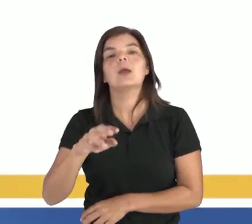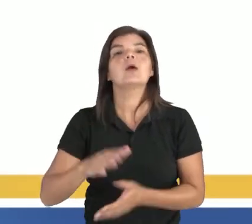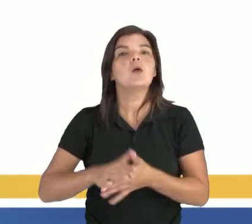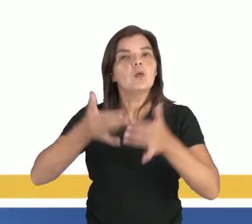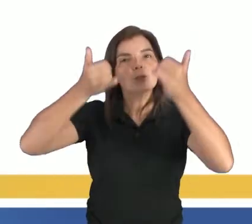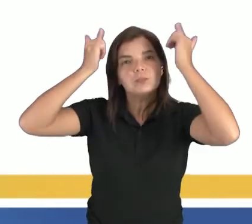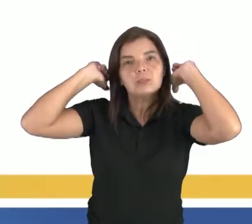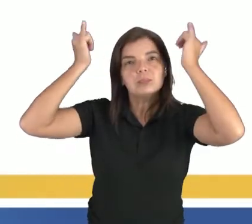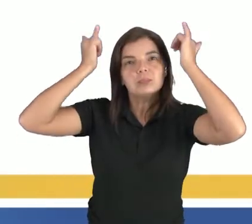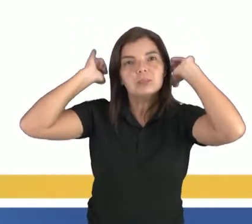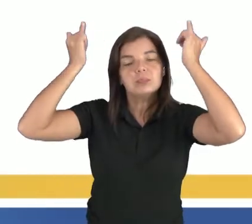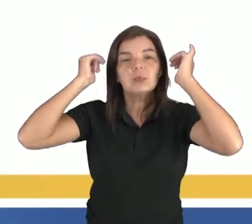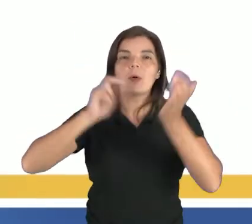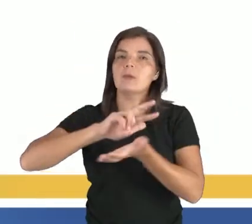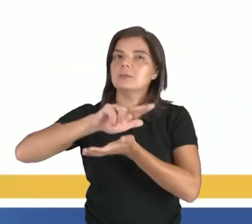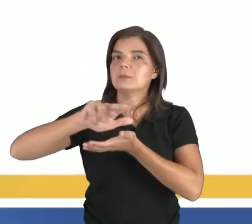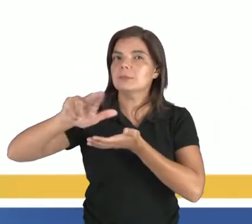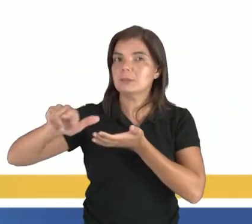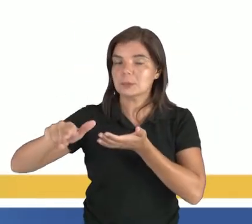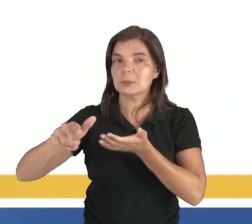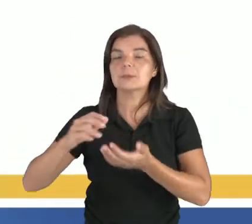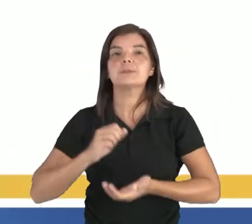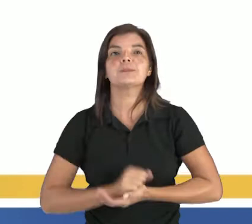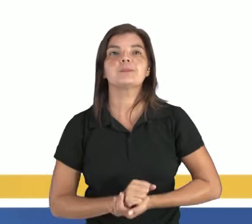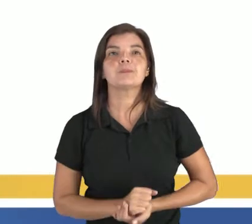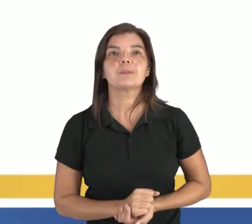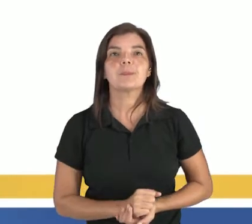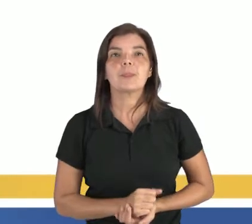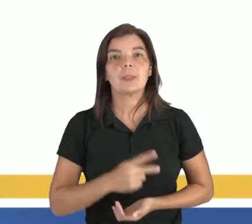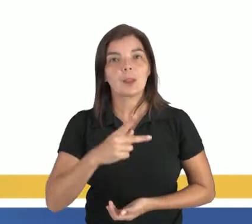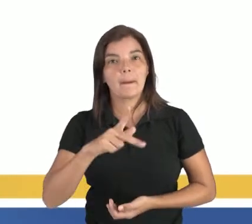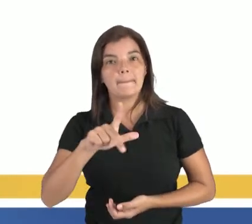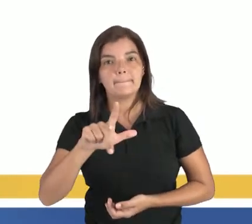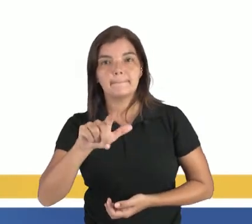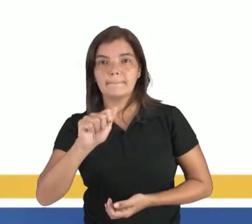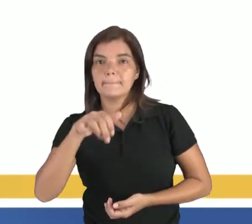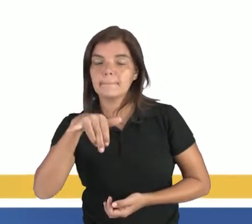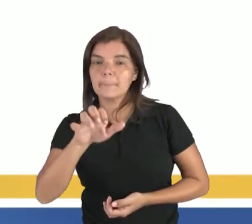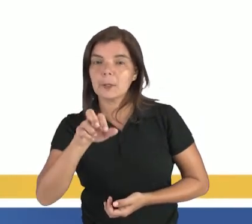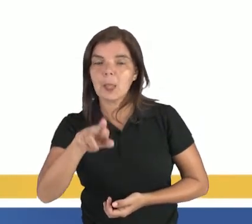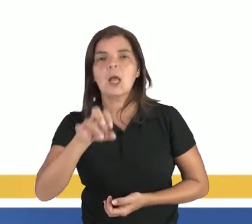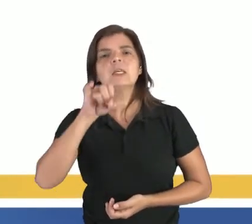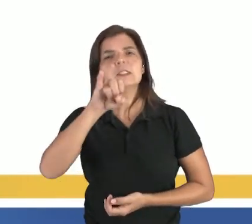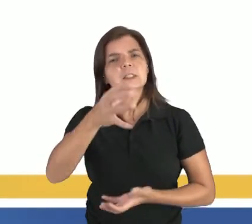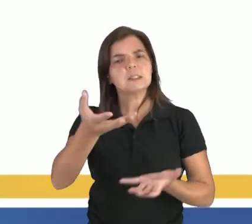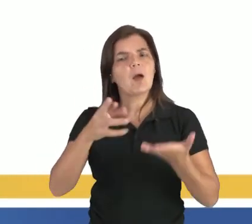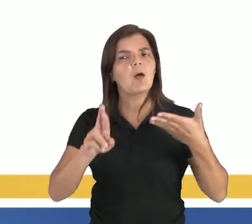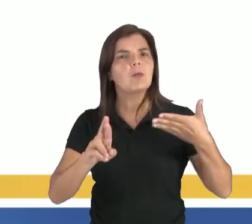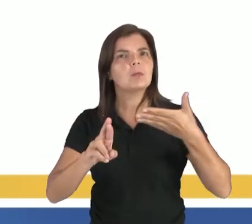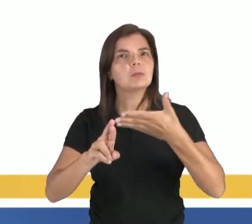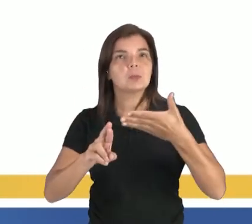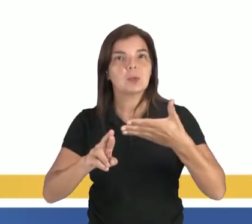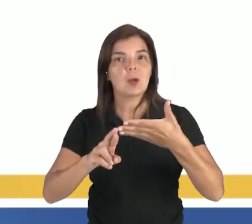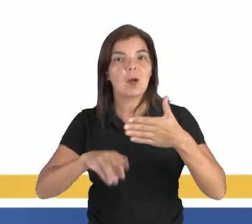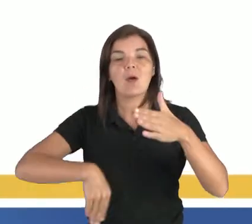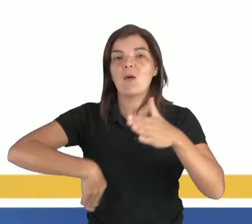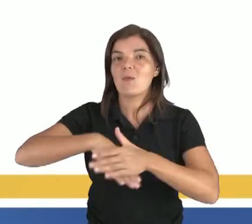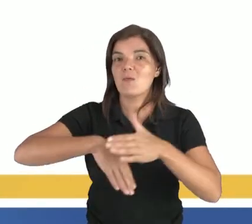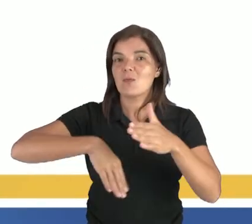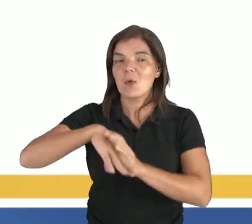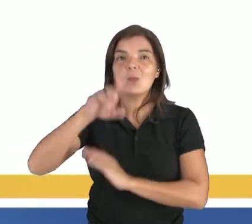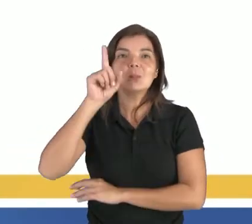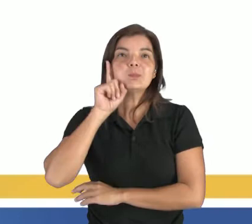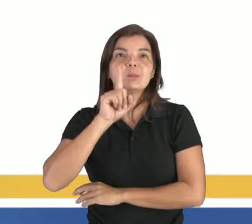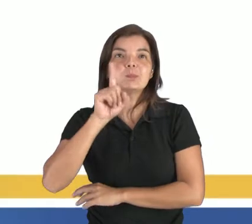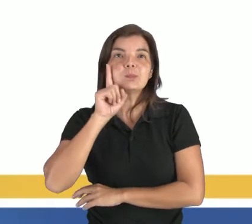Neymar, o Arrascaeta da vida, soccer player, o jogador de futebol. Se você quer se referir ao futebol